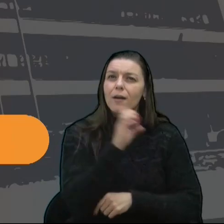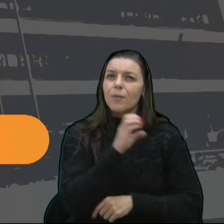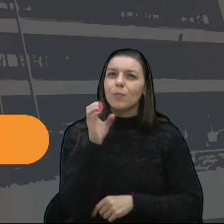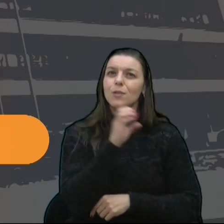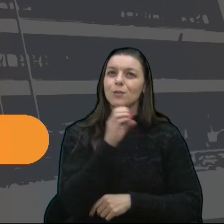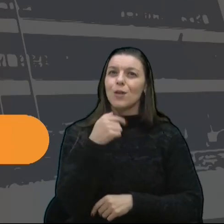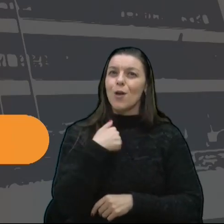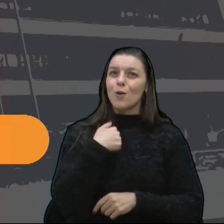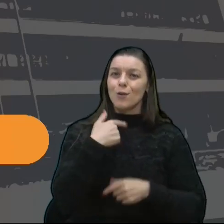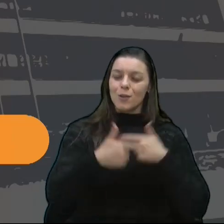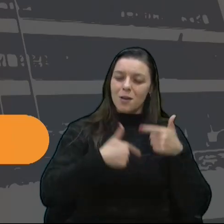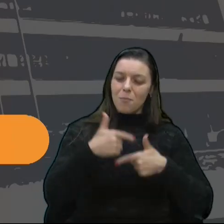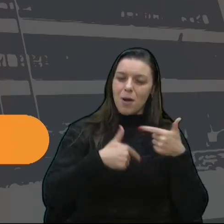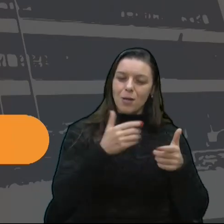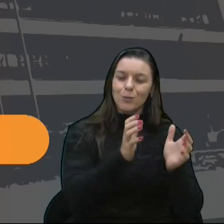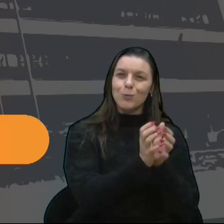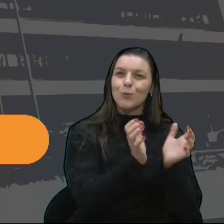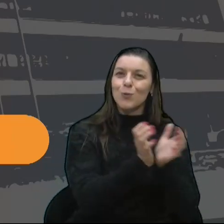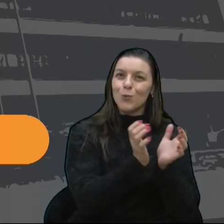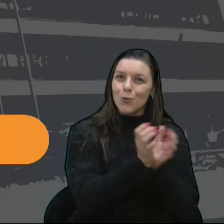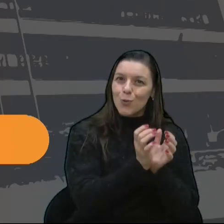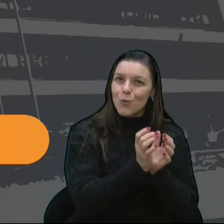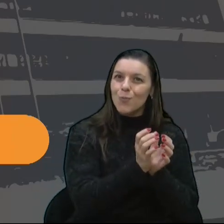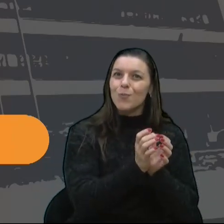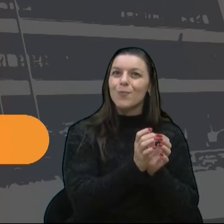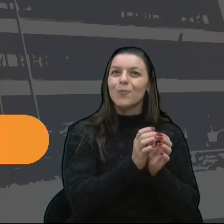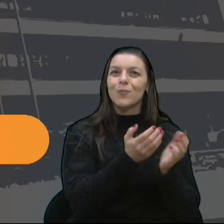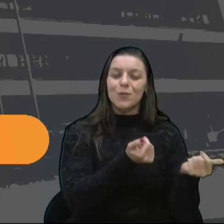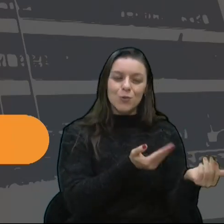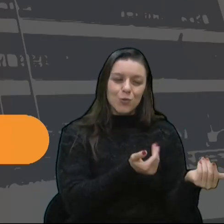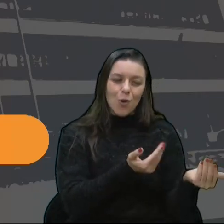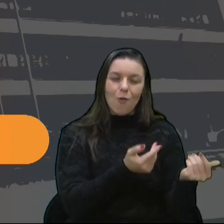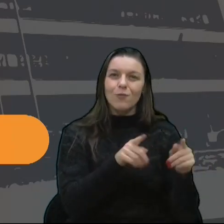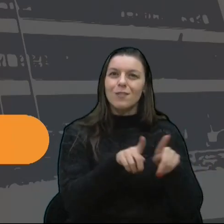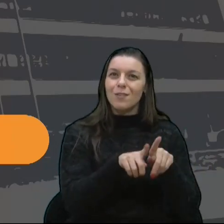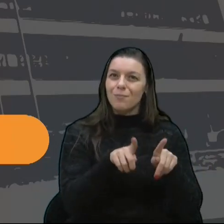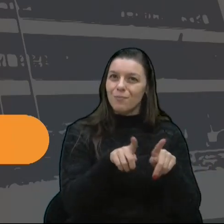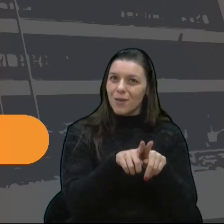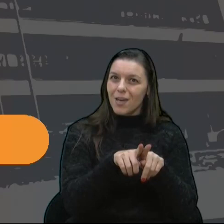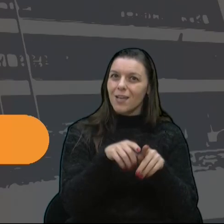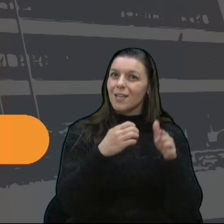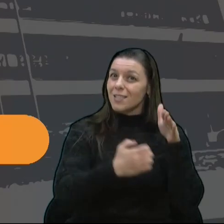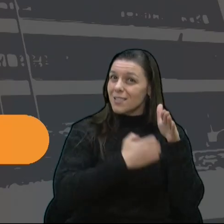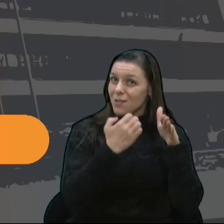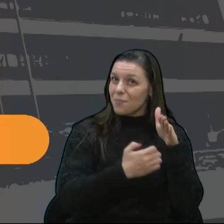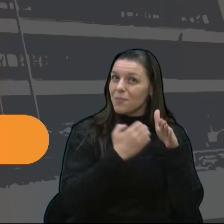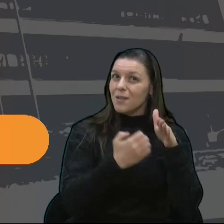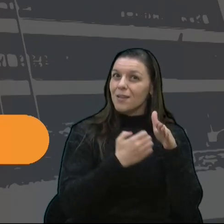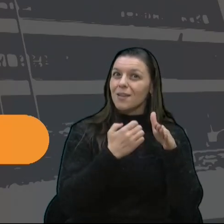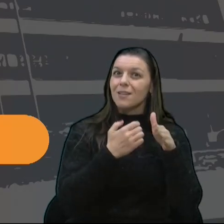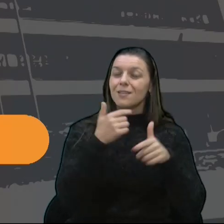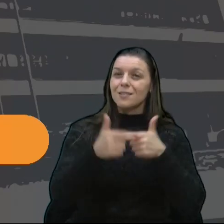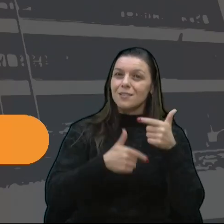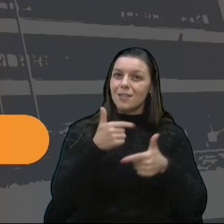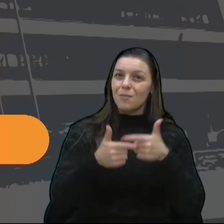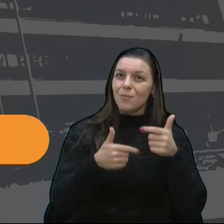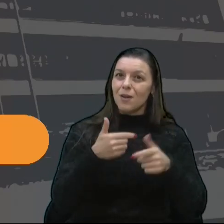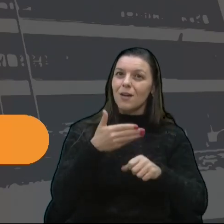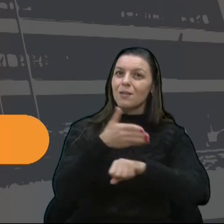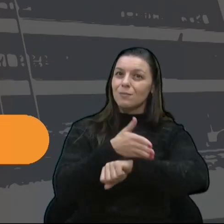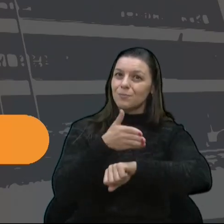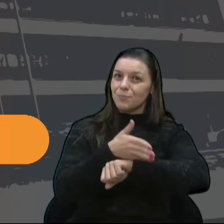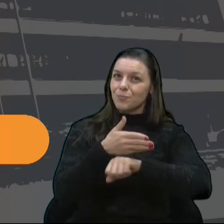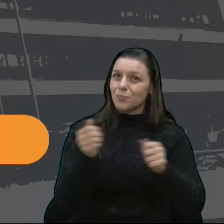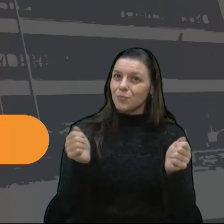trabalho com um grupo de jovens aí na agência e nas produtoras e nas empresas que a gente trabalha junto, em parceria,